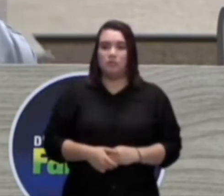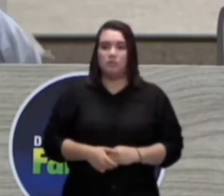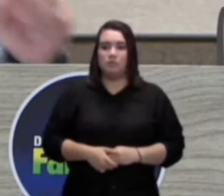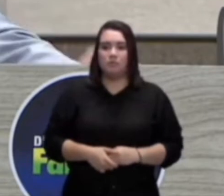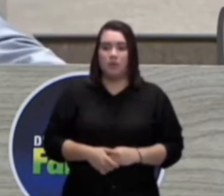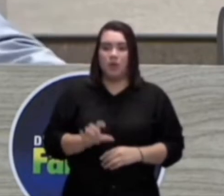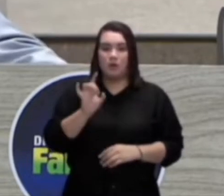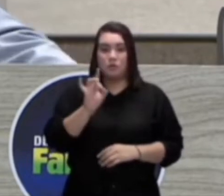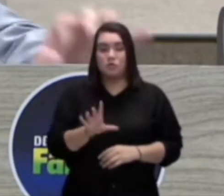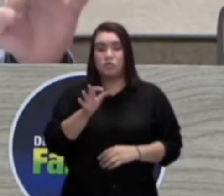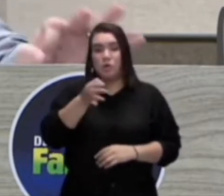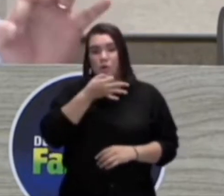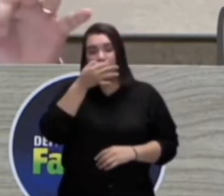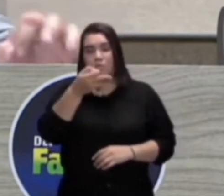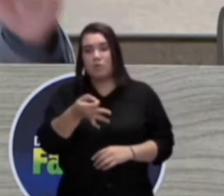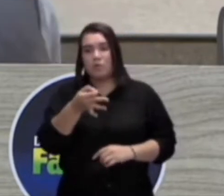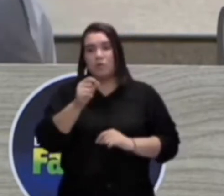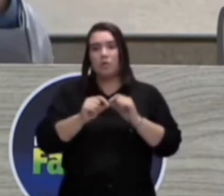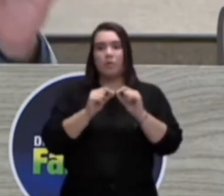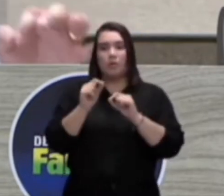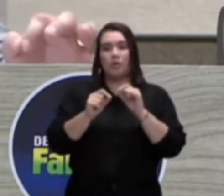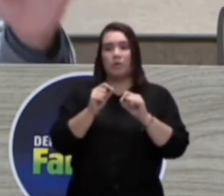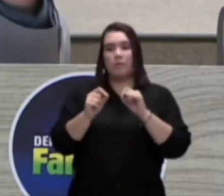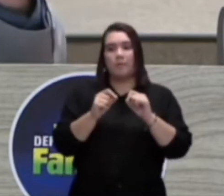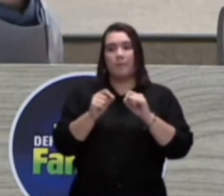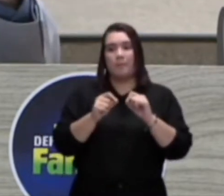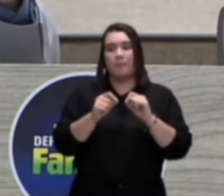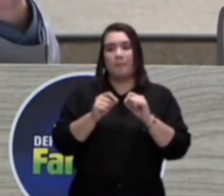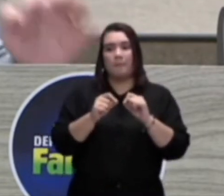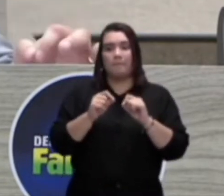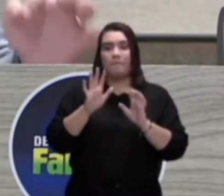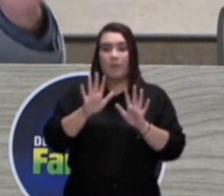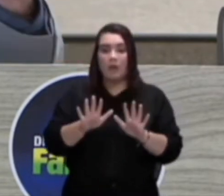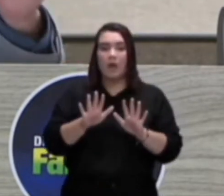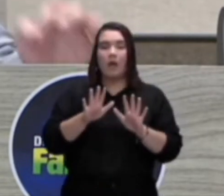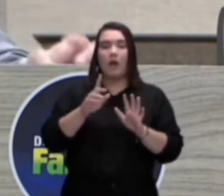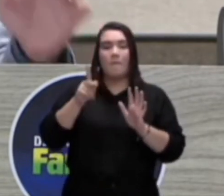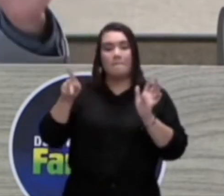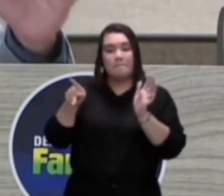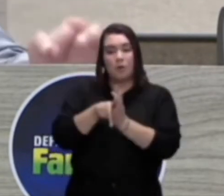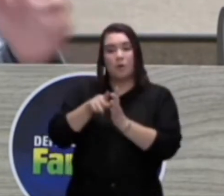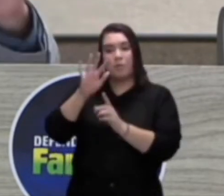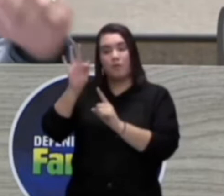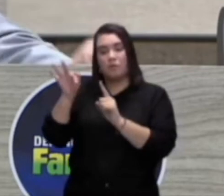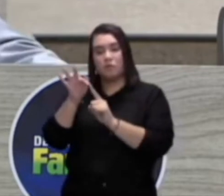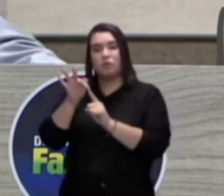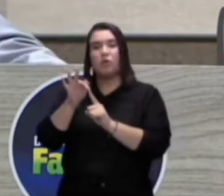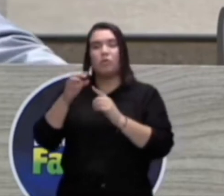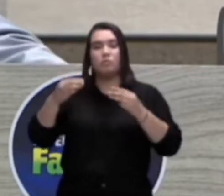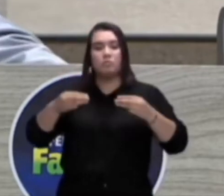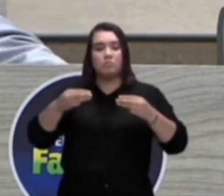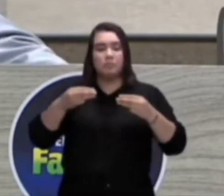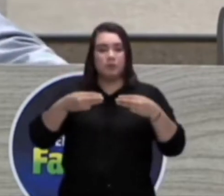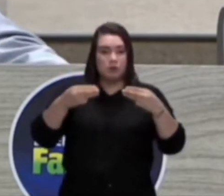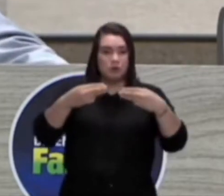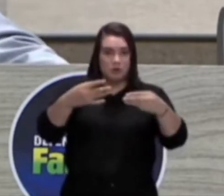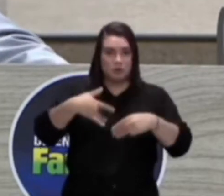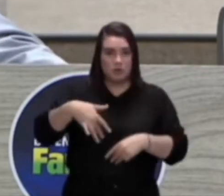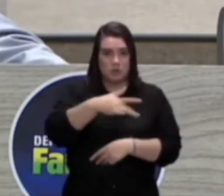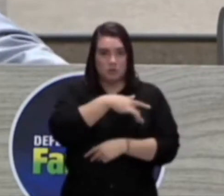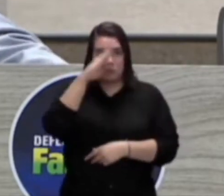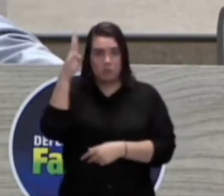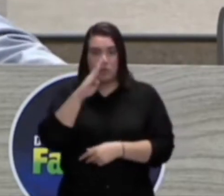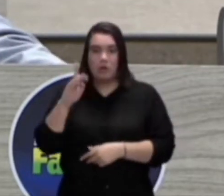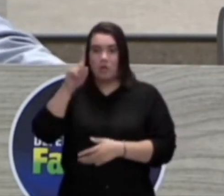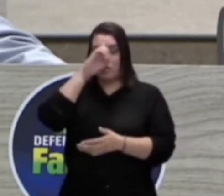Sugeriu. Ressalto que cabe ao Ministério da Saúde do Brasil a decisão quanto